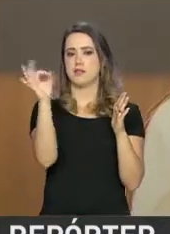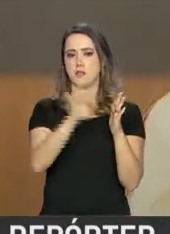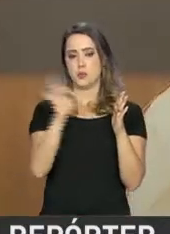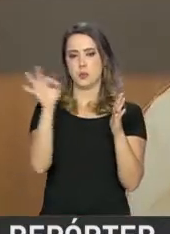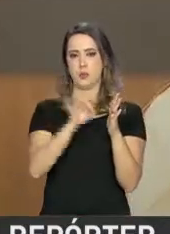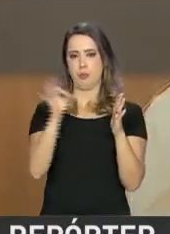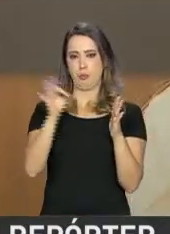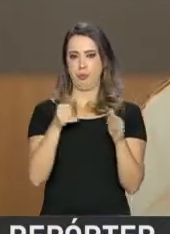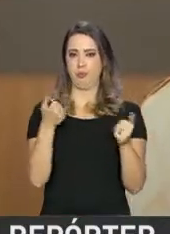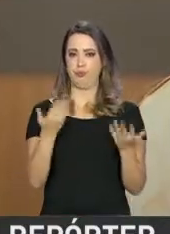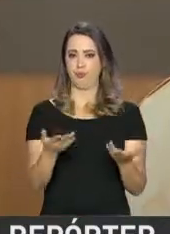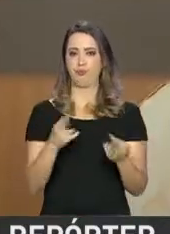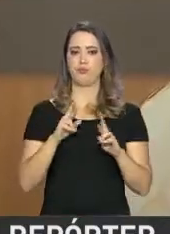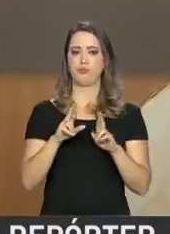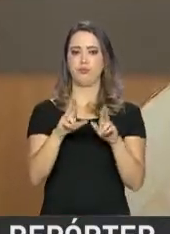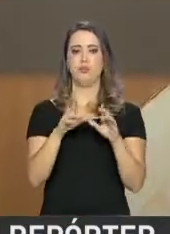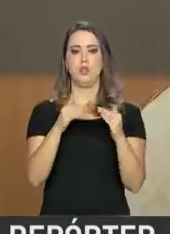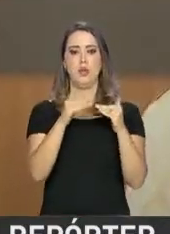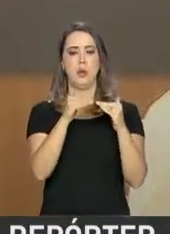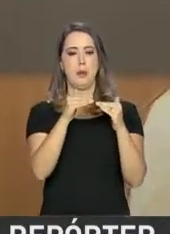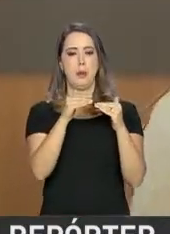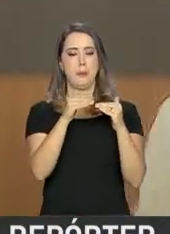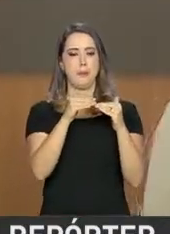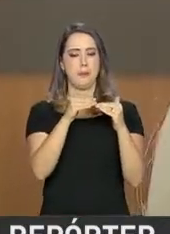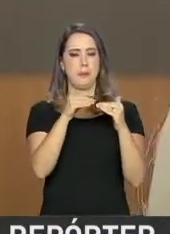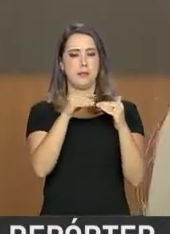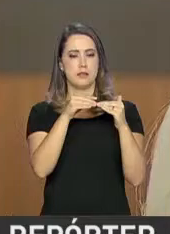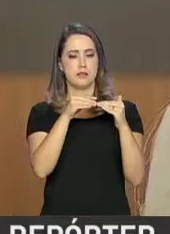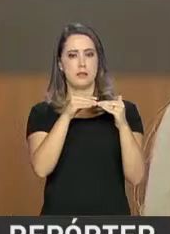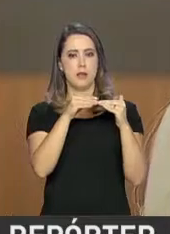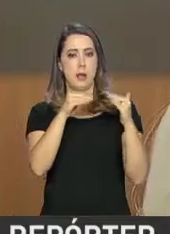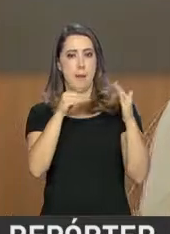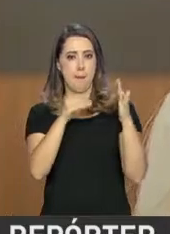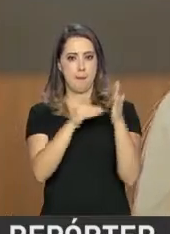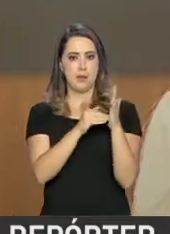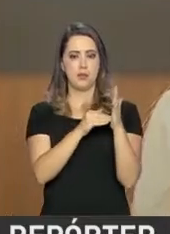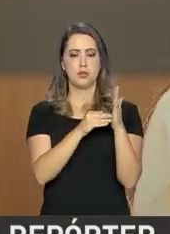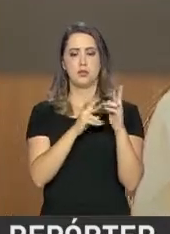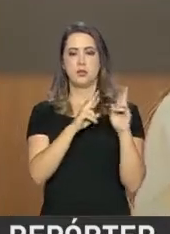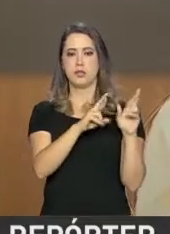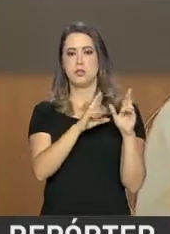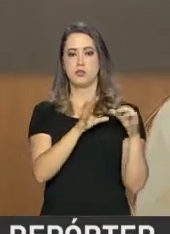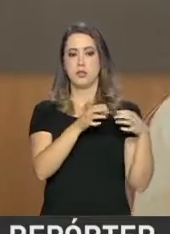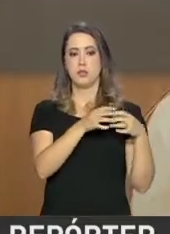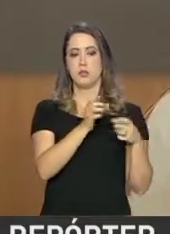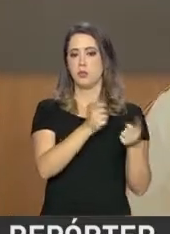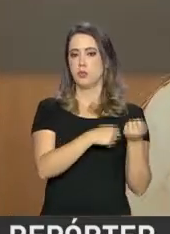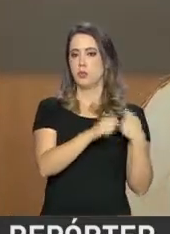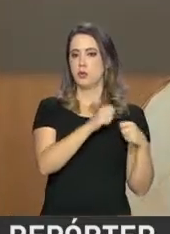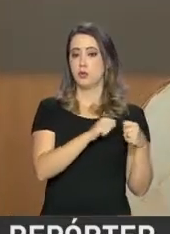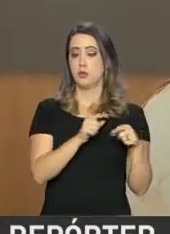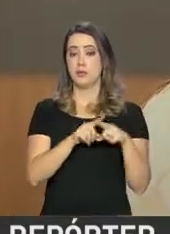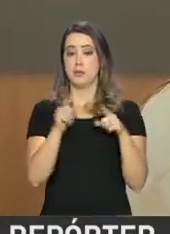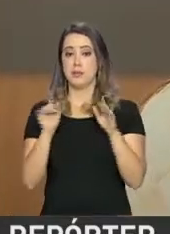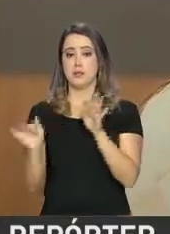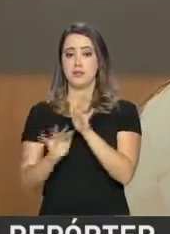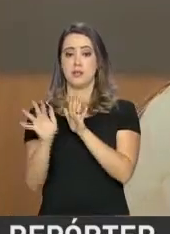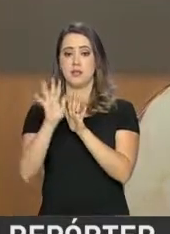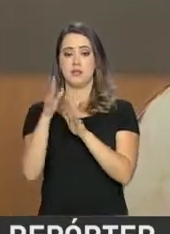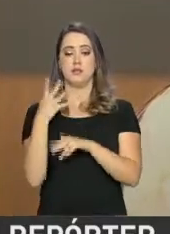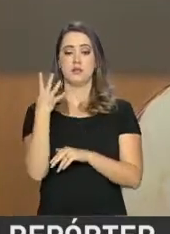a previsão é inferior do que a estimada pelo mercado financeiro já a projeção para inflação ficou em